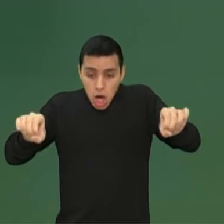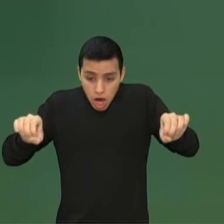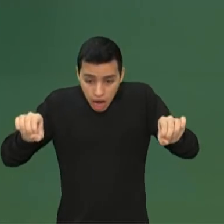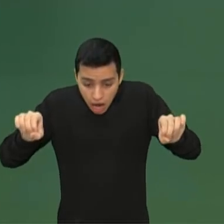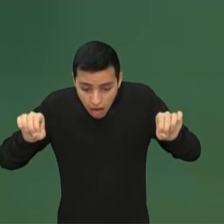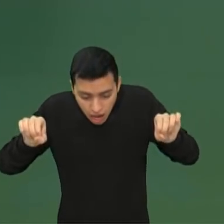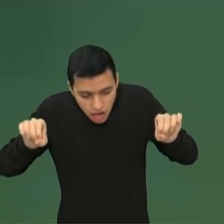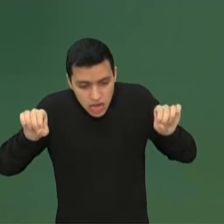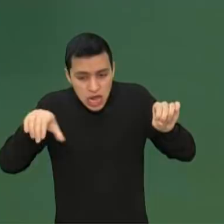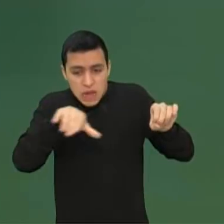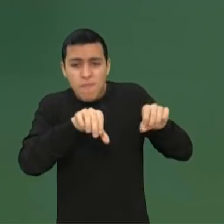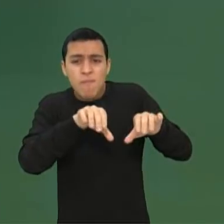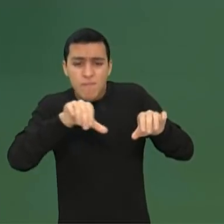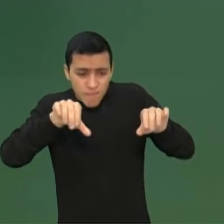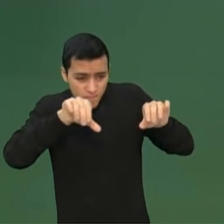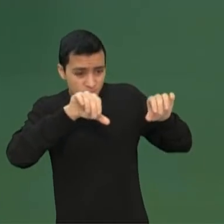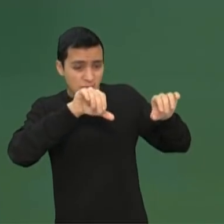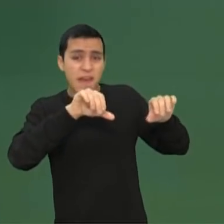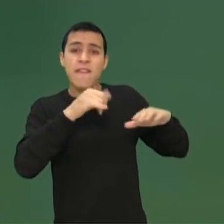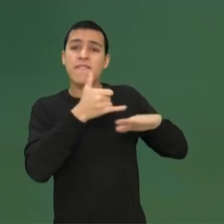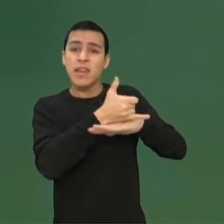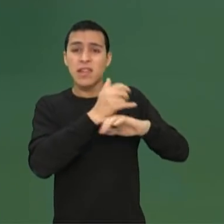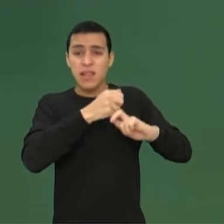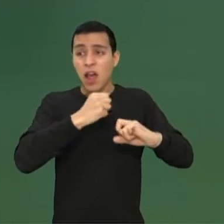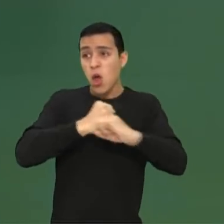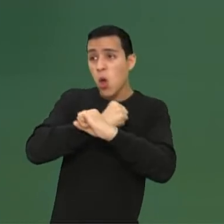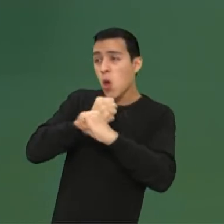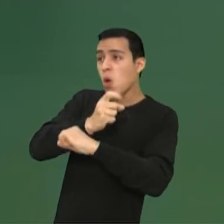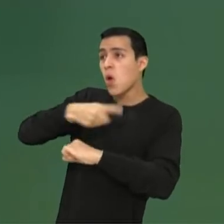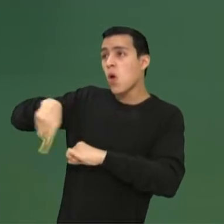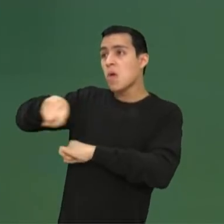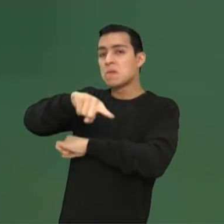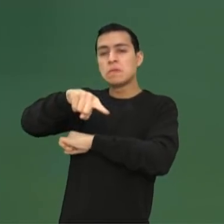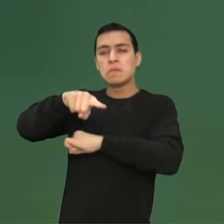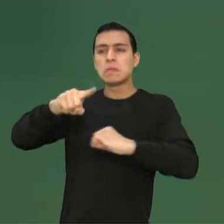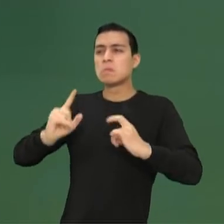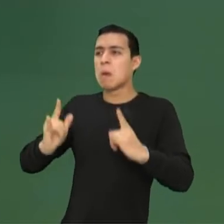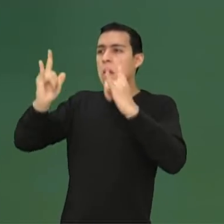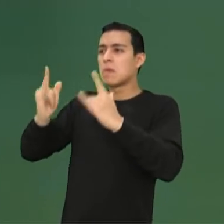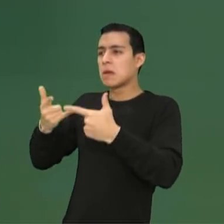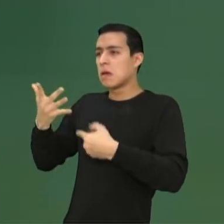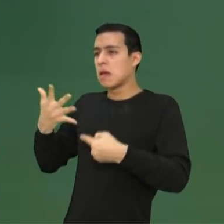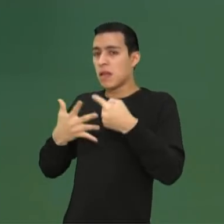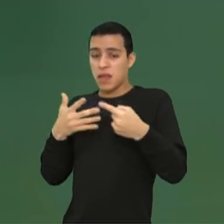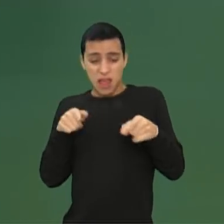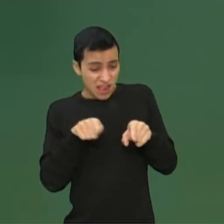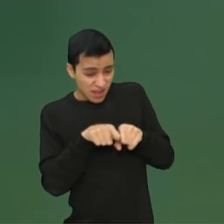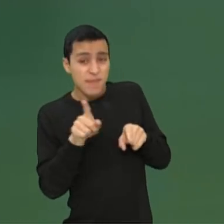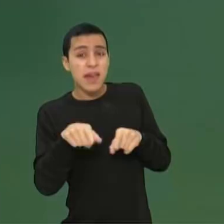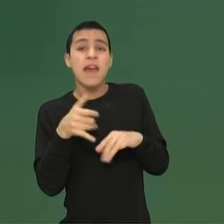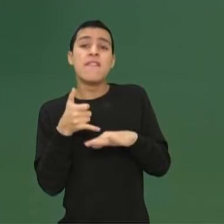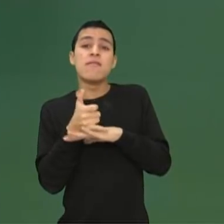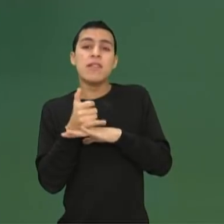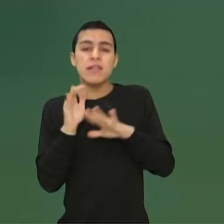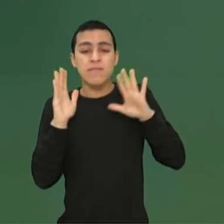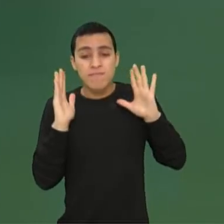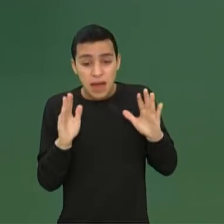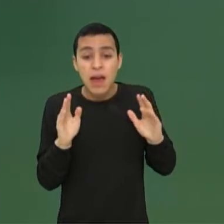barra. Uma barra de ferro que pode ser usada na construção civil. Então, ela também é feita de ferro. Então, como ela é uma